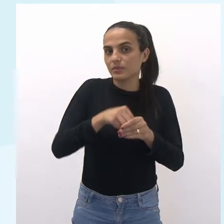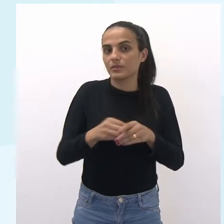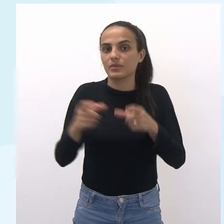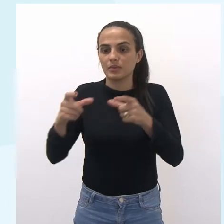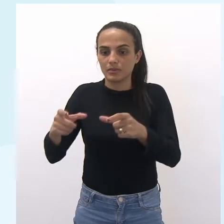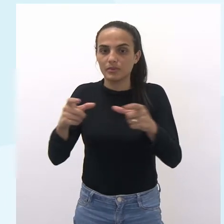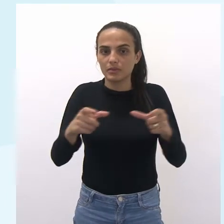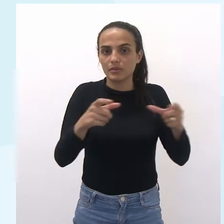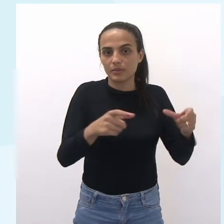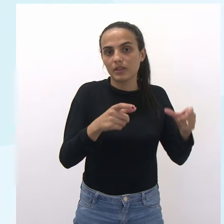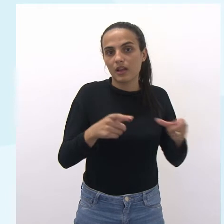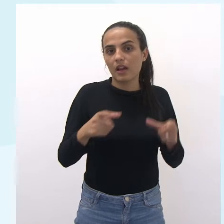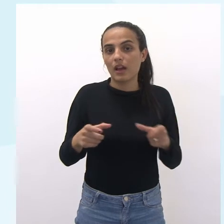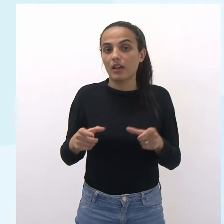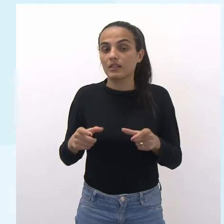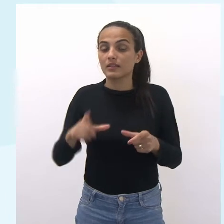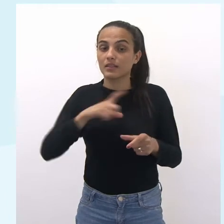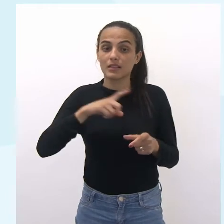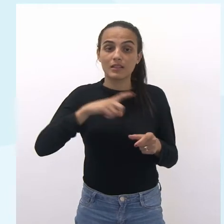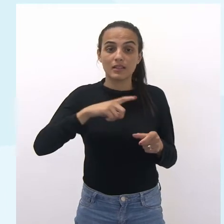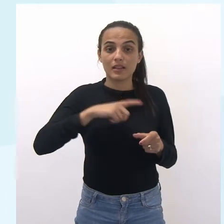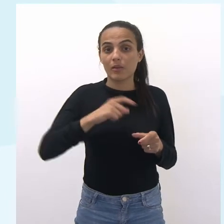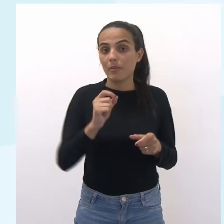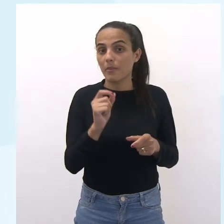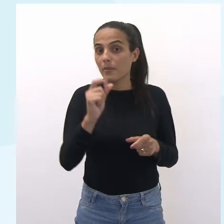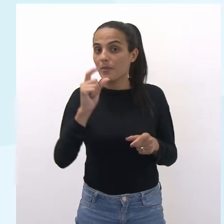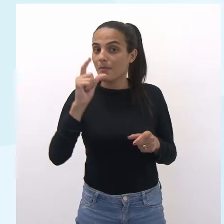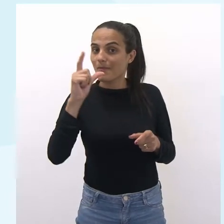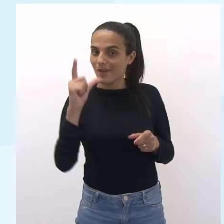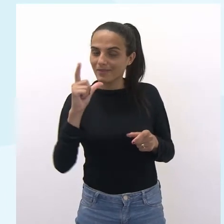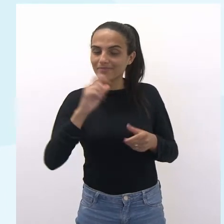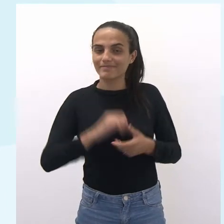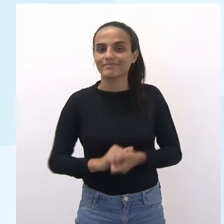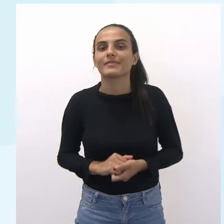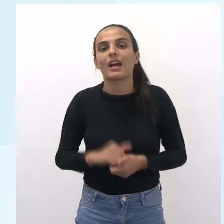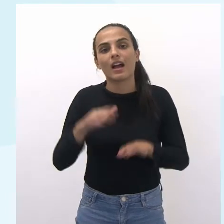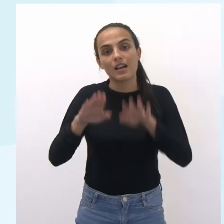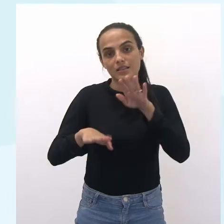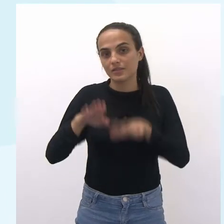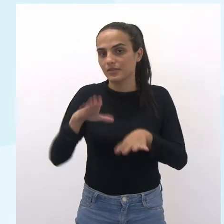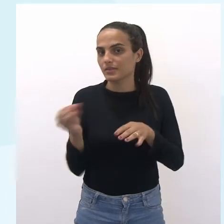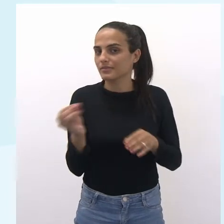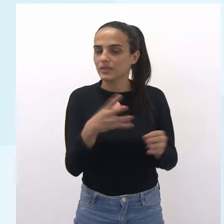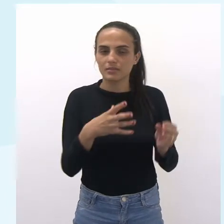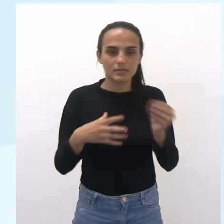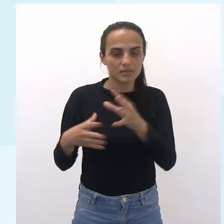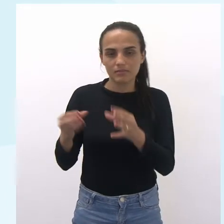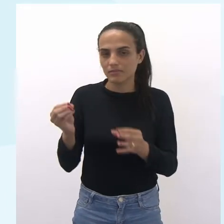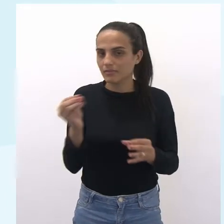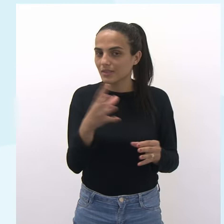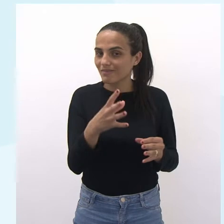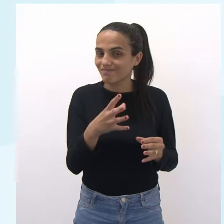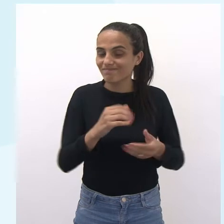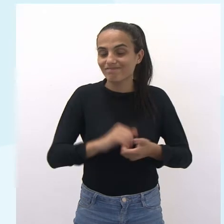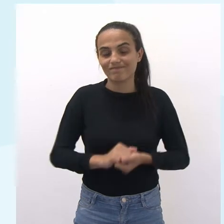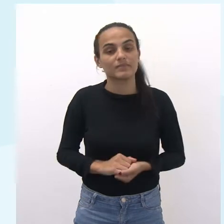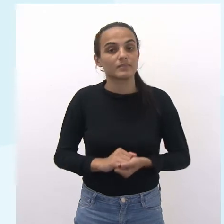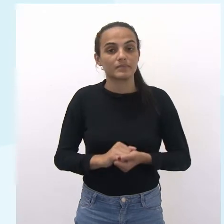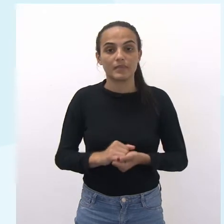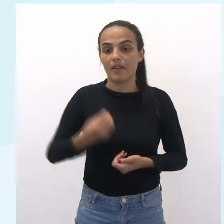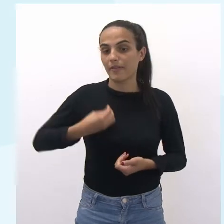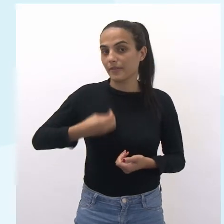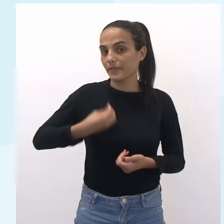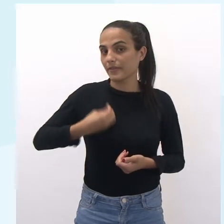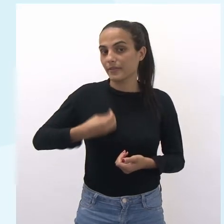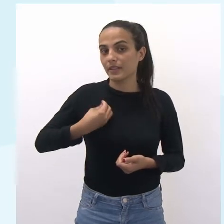tem um índice um pouco maior e às vezes a qualidade de vida, vamos dizer assim, um IDH